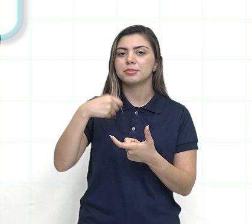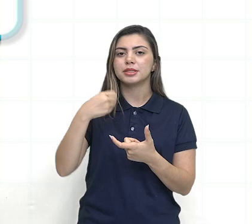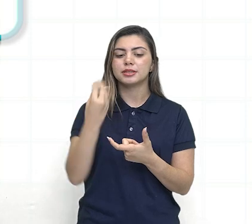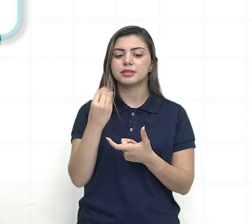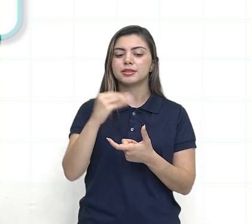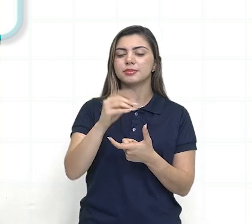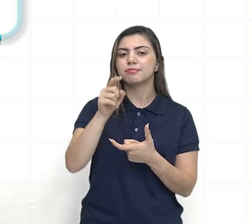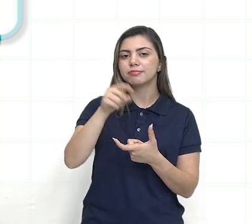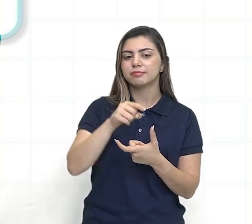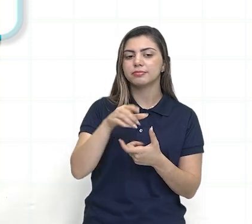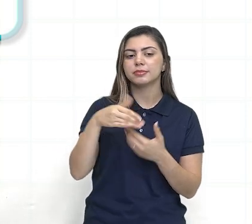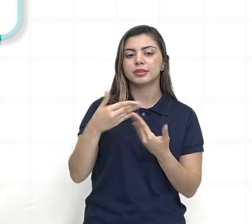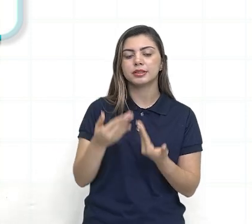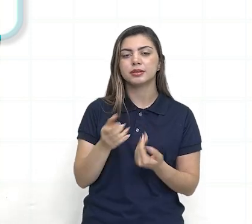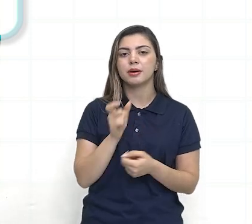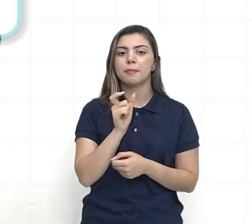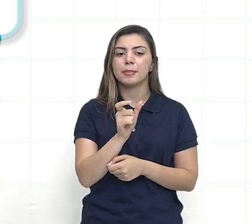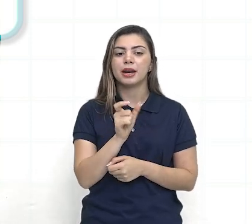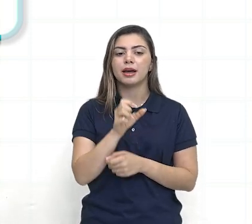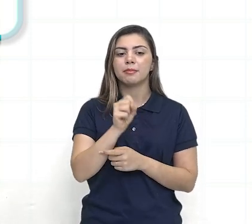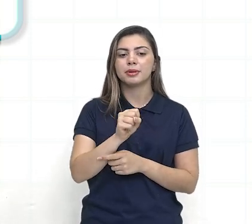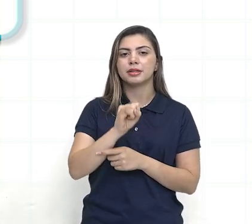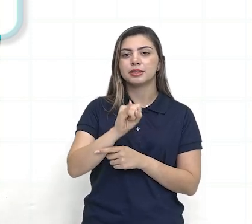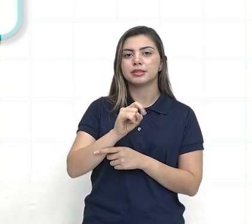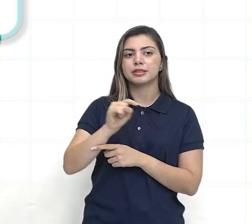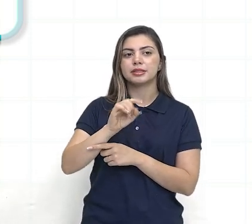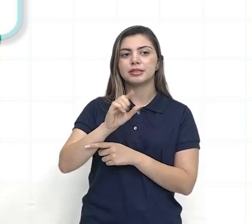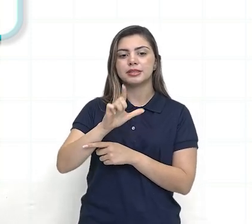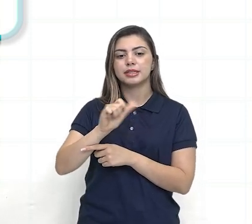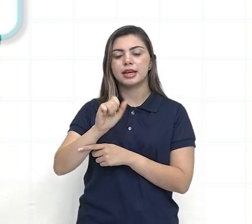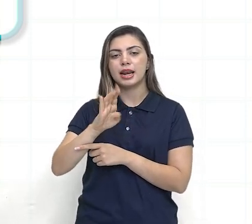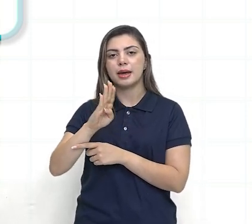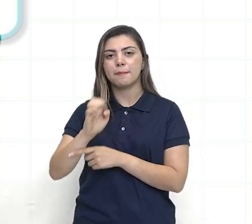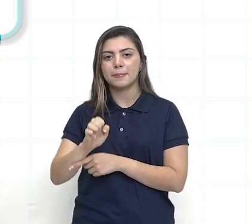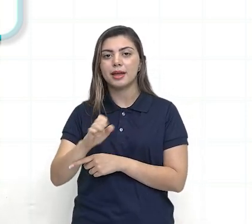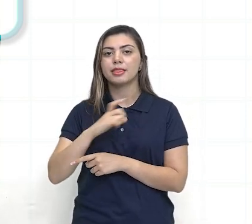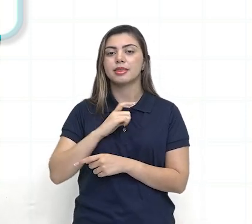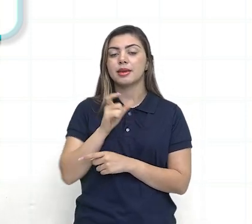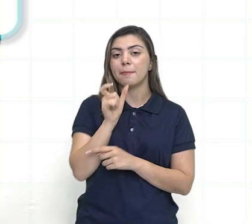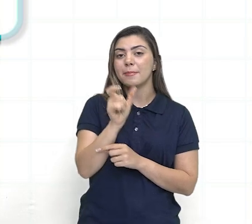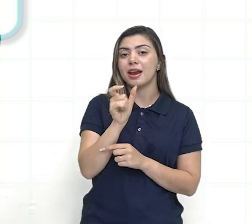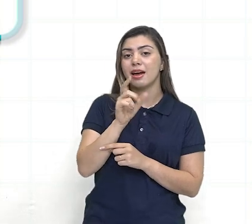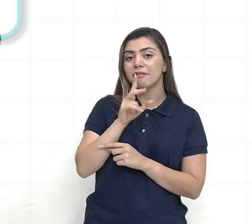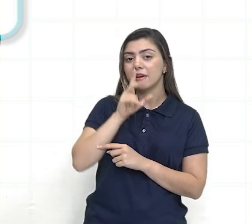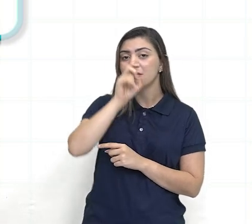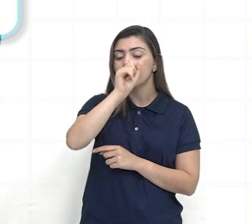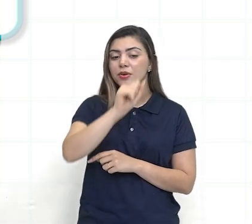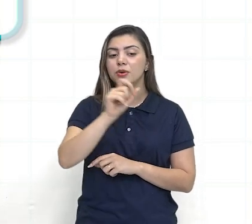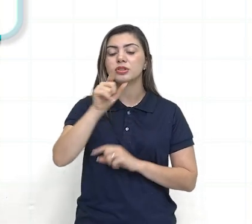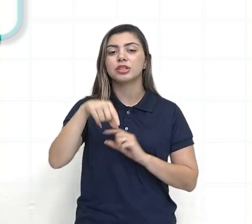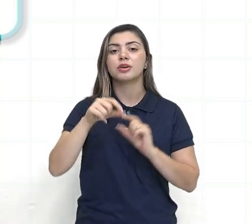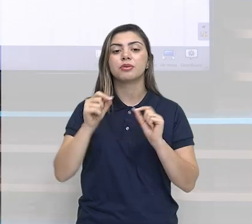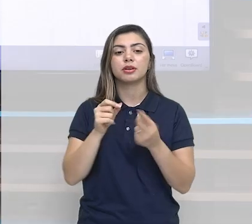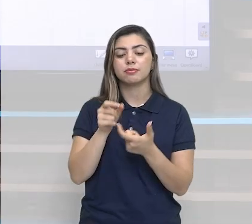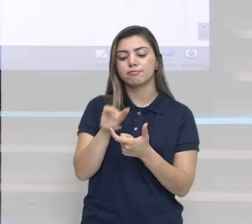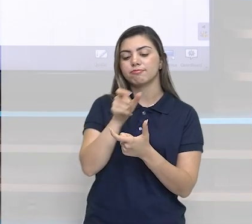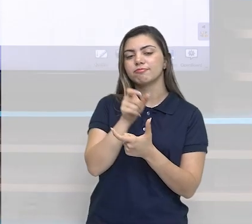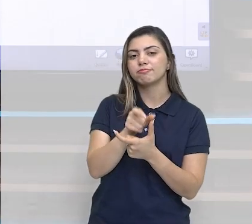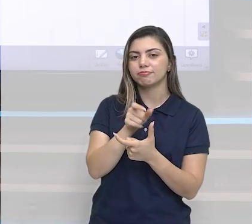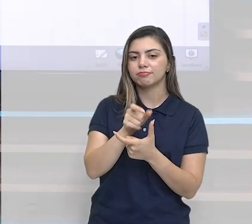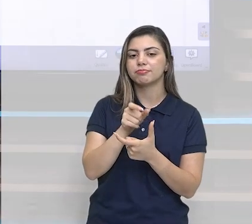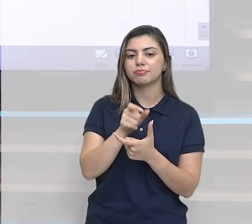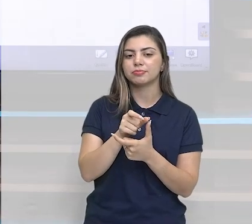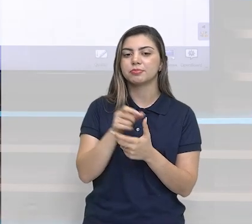a palavra sílaba tem como sílaba tônica a antepenúltima sílaba.